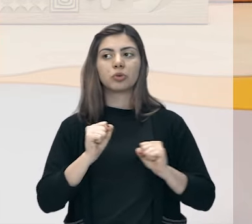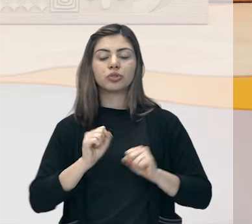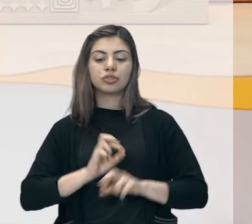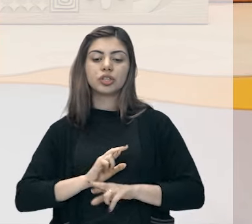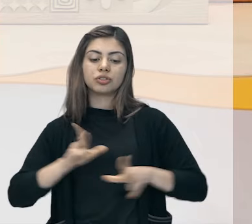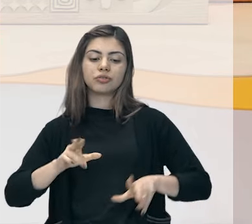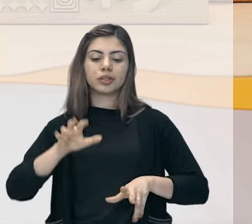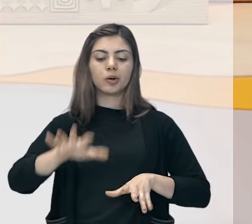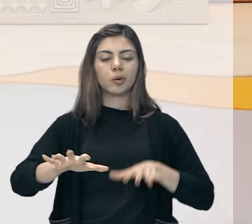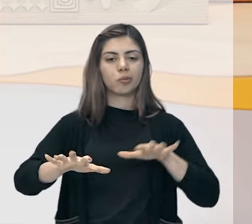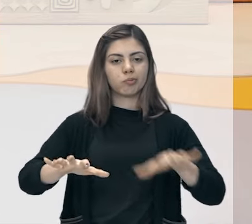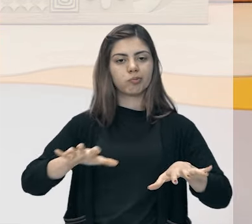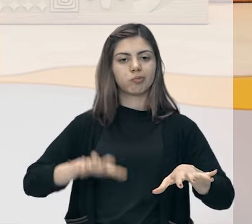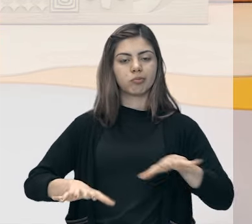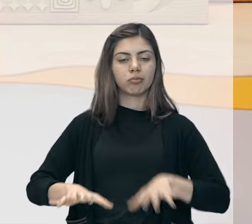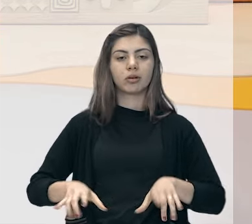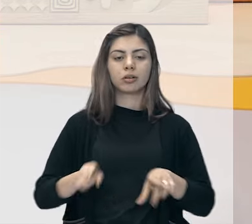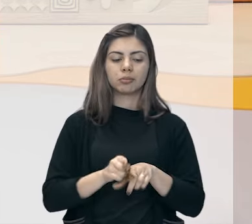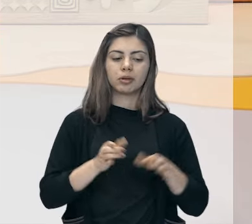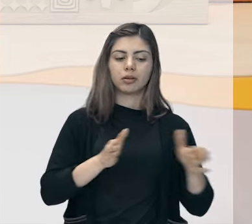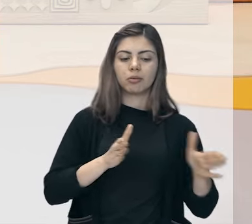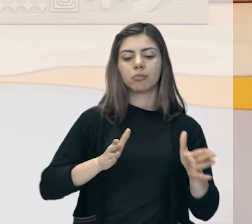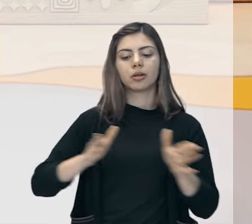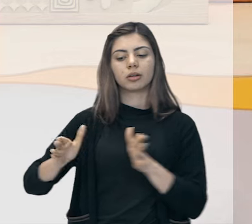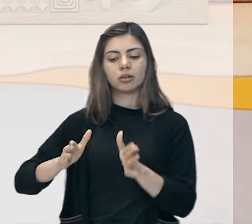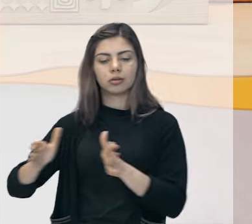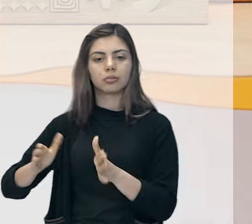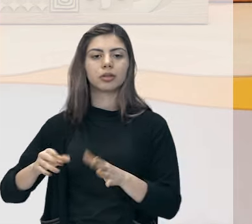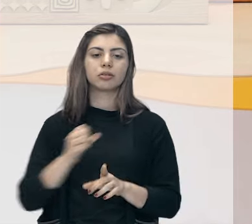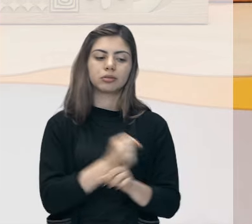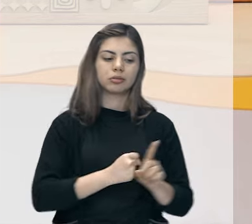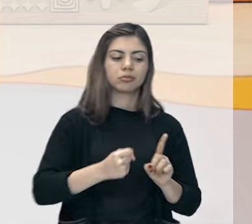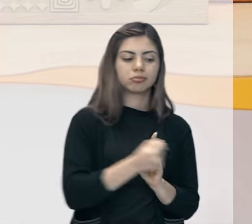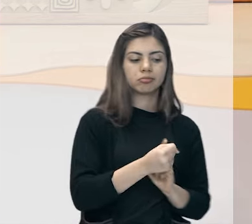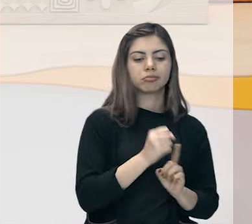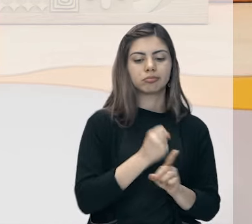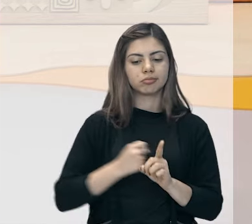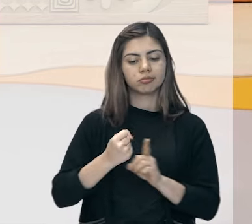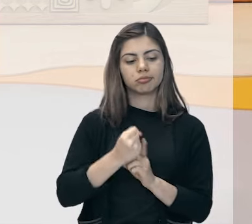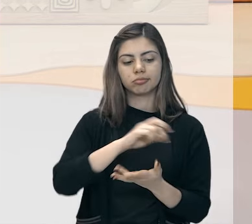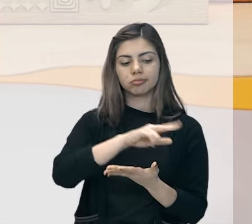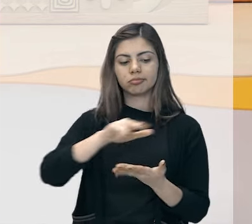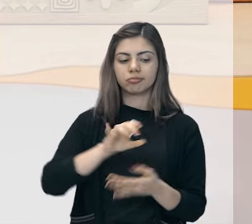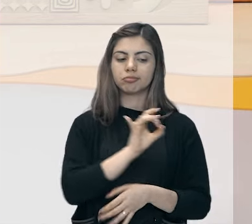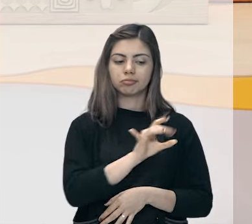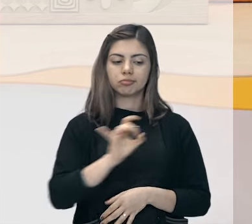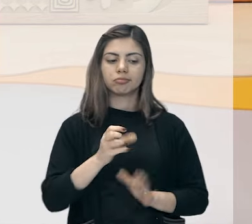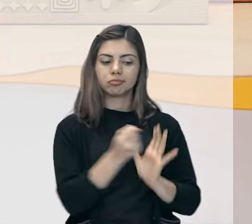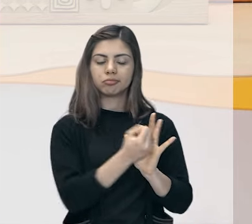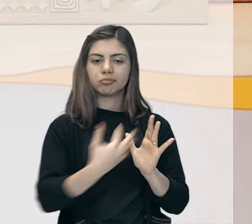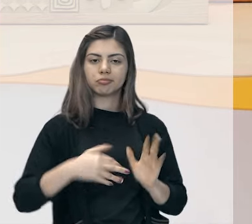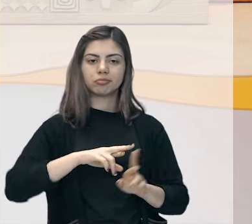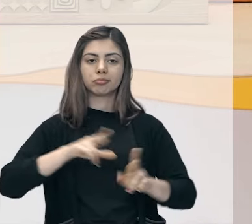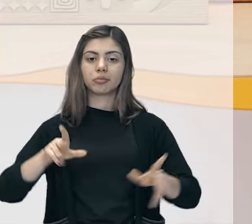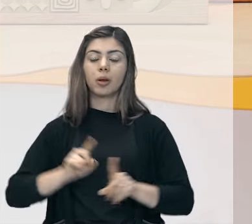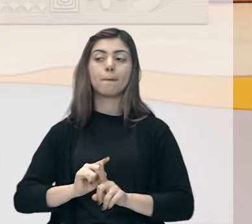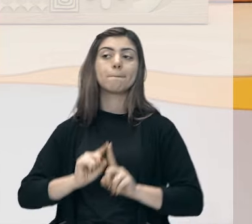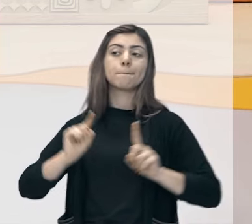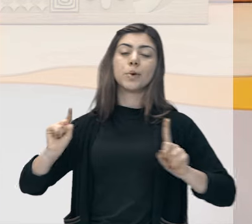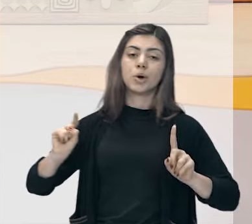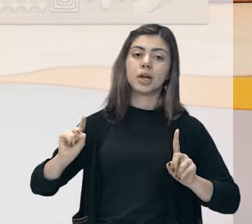a época e as condições específicas de cada comunidade na Mesopotâmia antiga. No entanto, a escravidão,